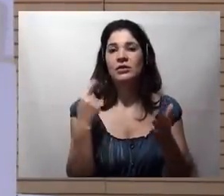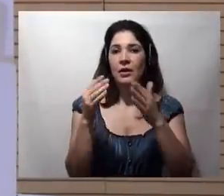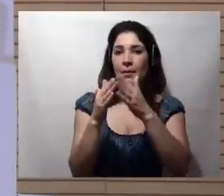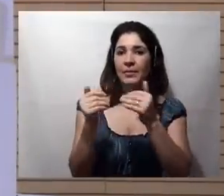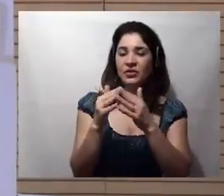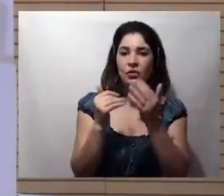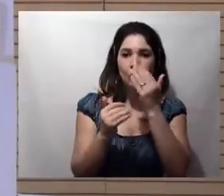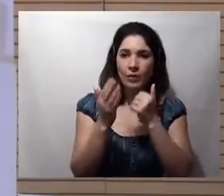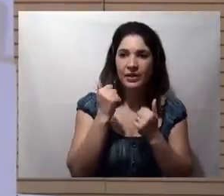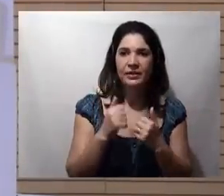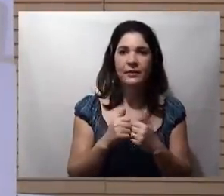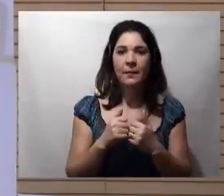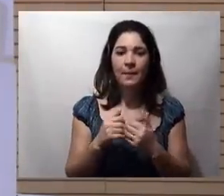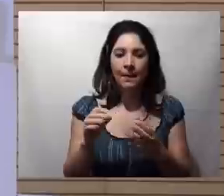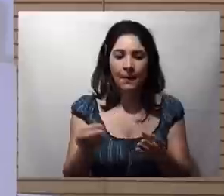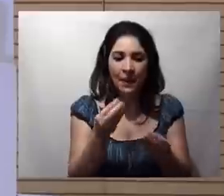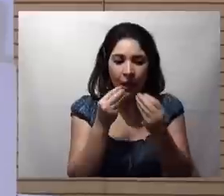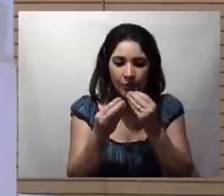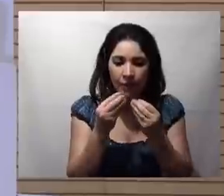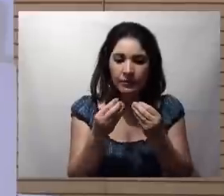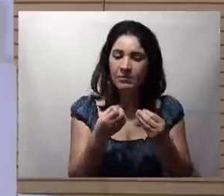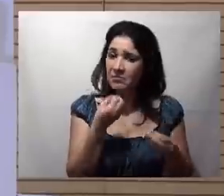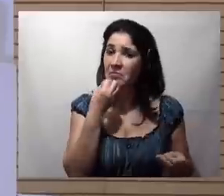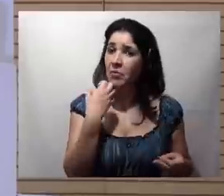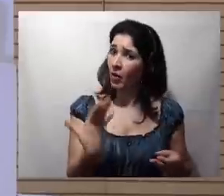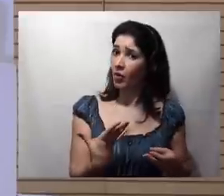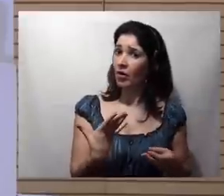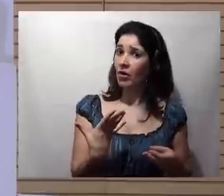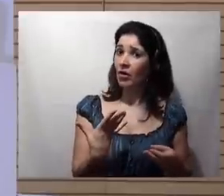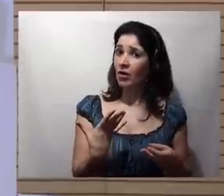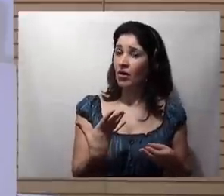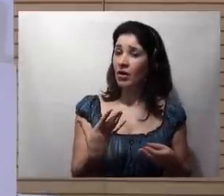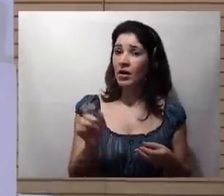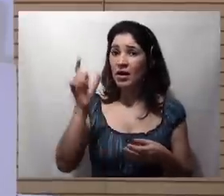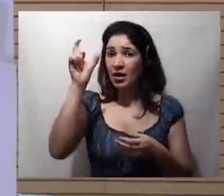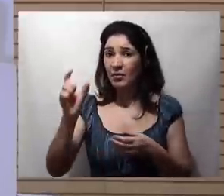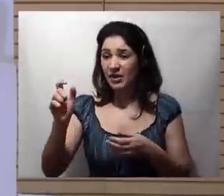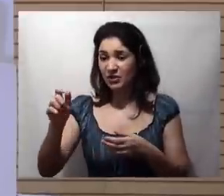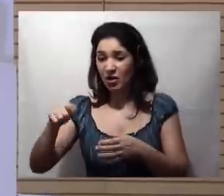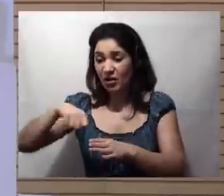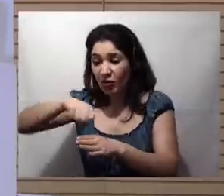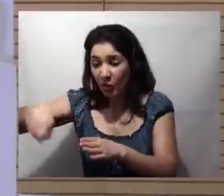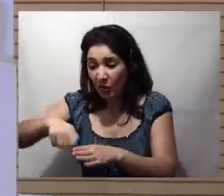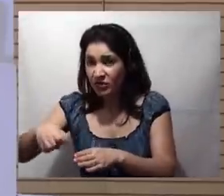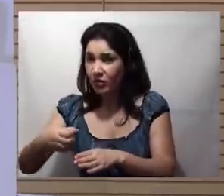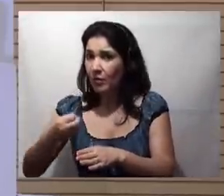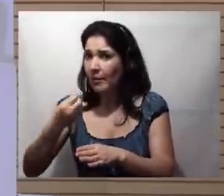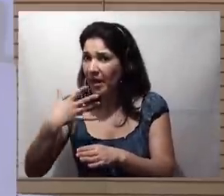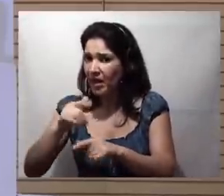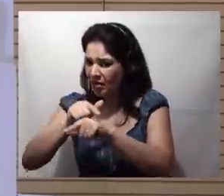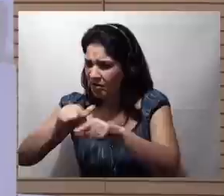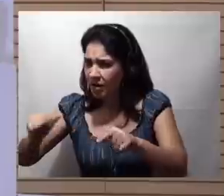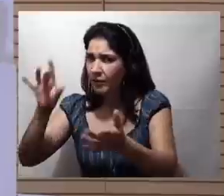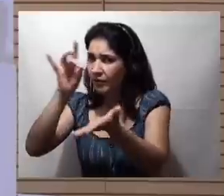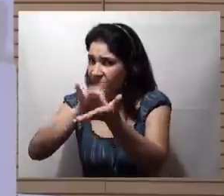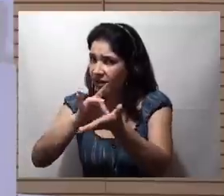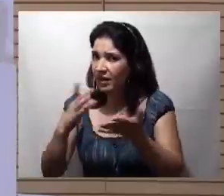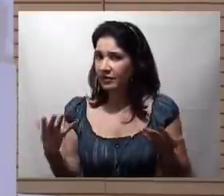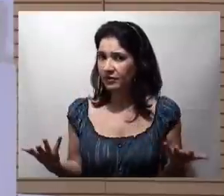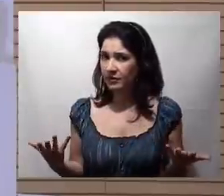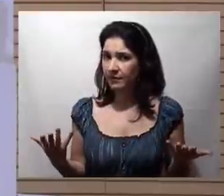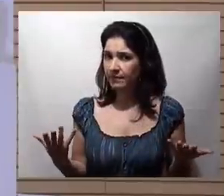e aí você pedra a comida é boa e o cara fez com higiene tu